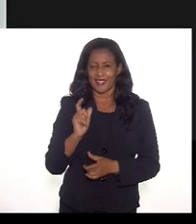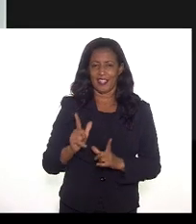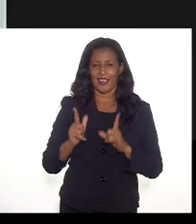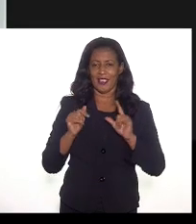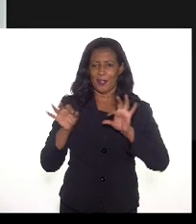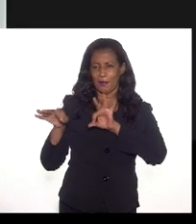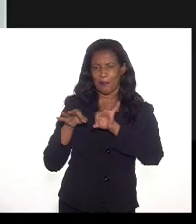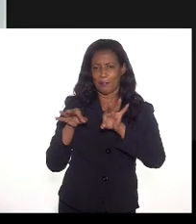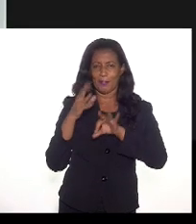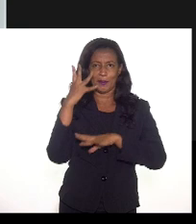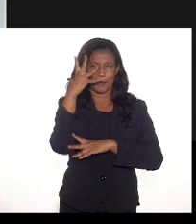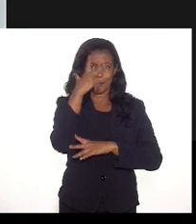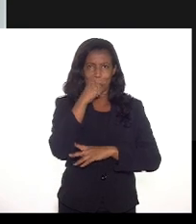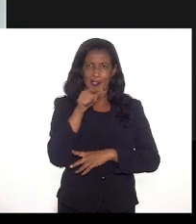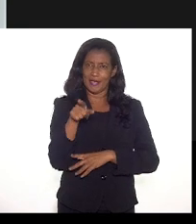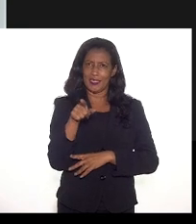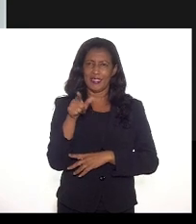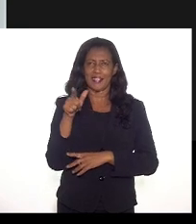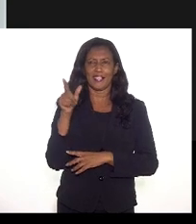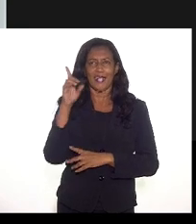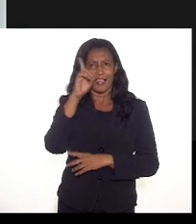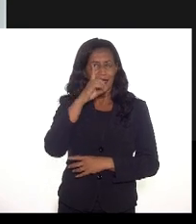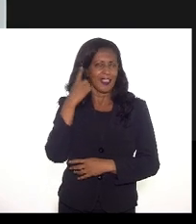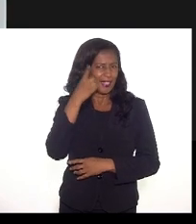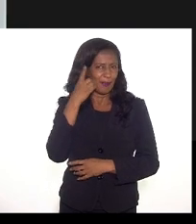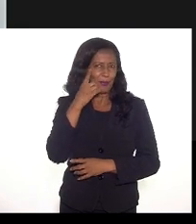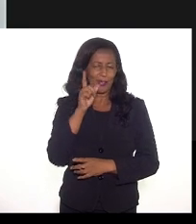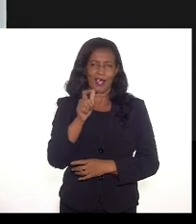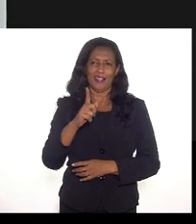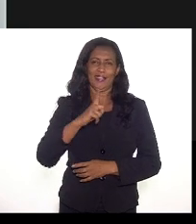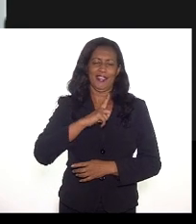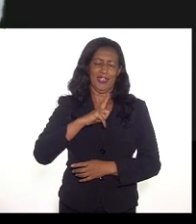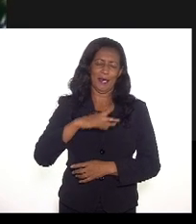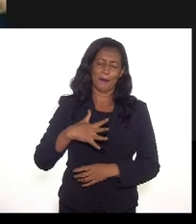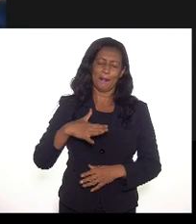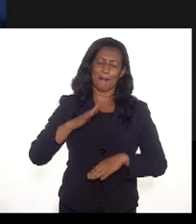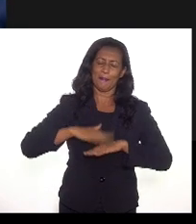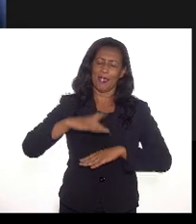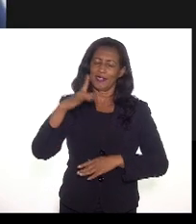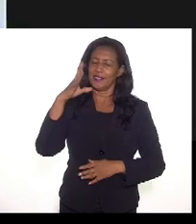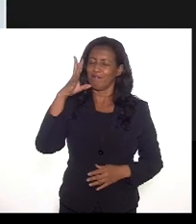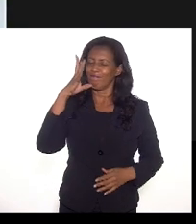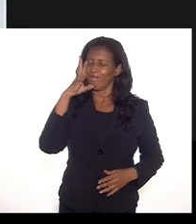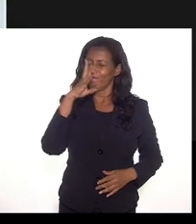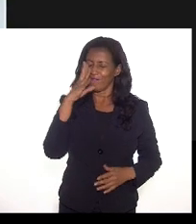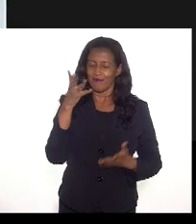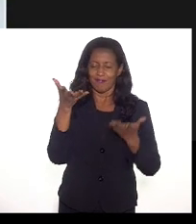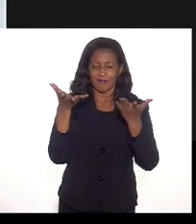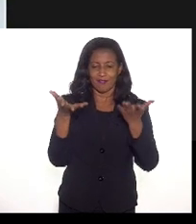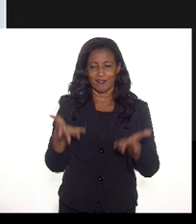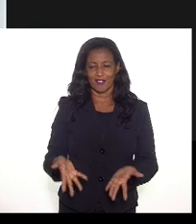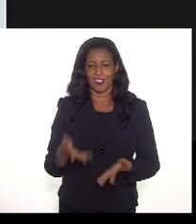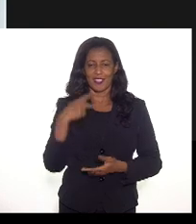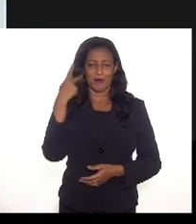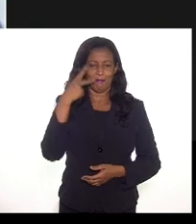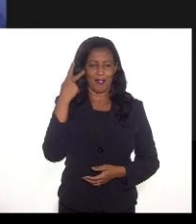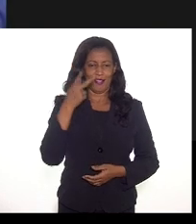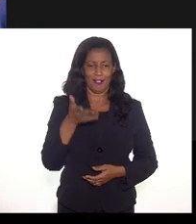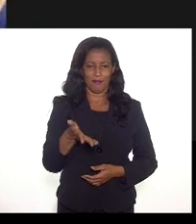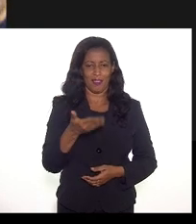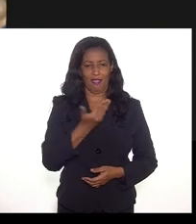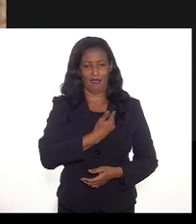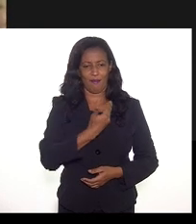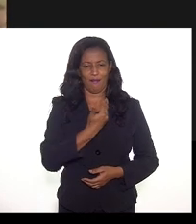falando da beleza que essas nobres deputadas têm. E o mais admirável, nesse querido parlamentar